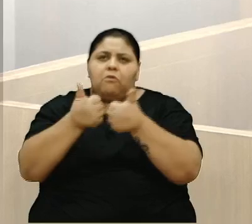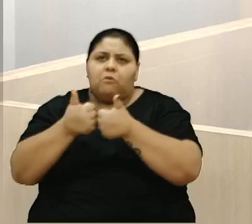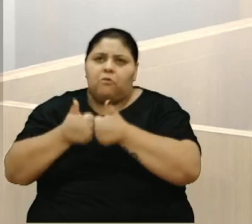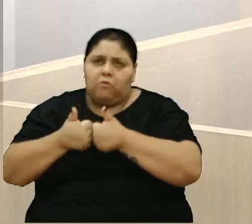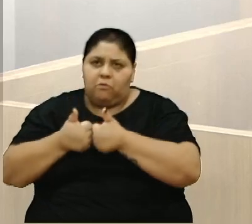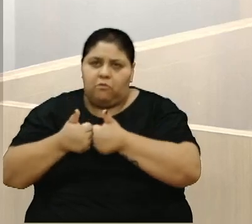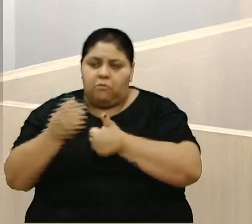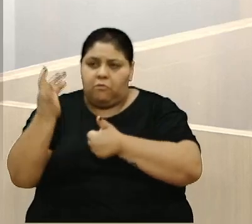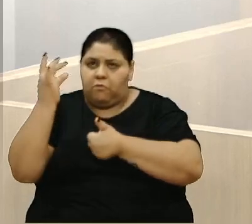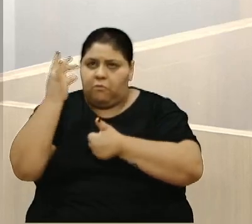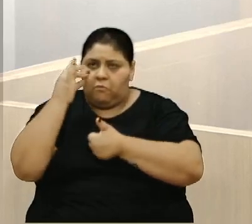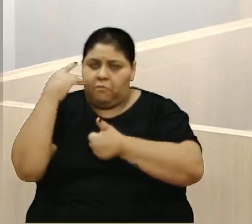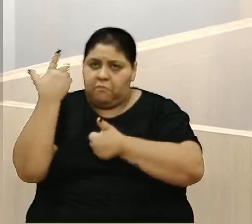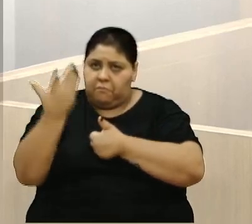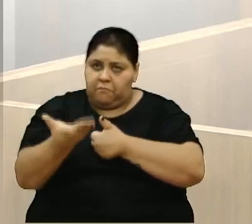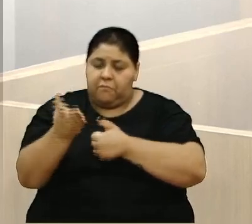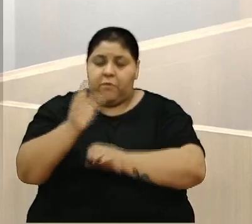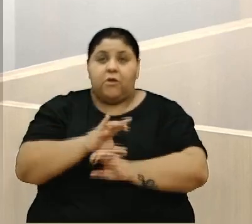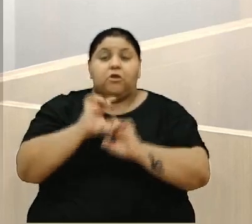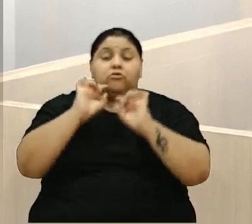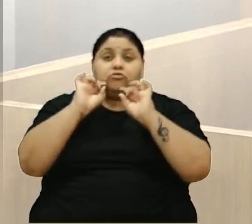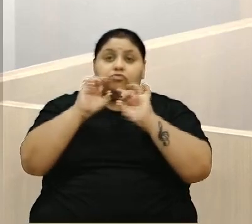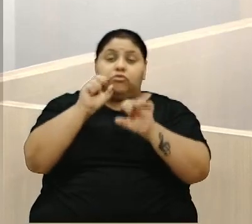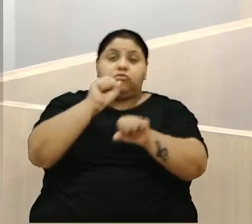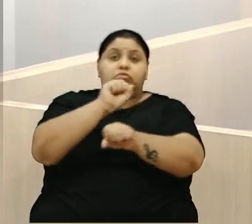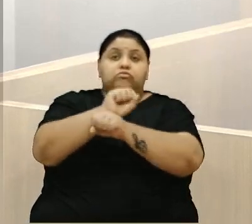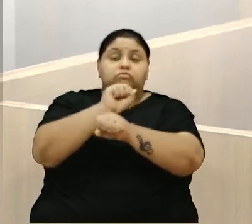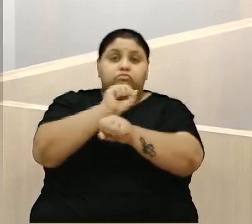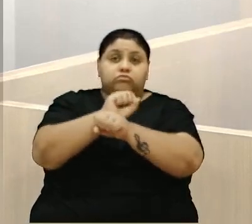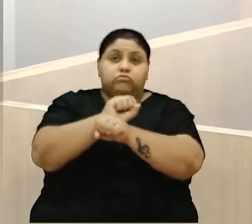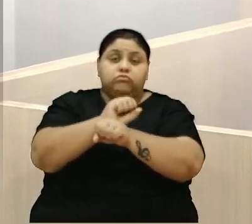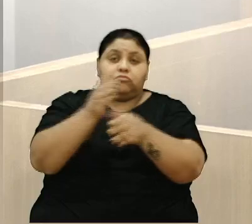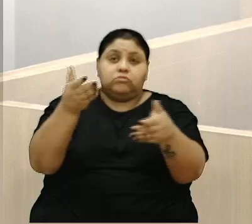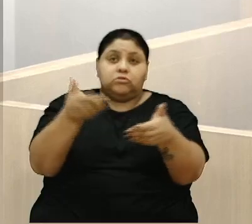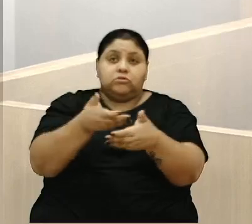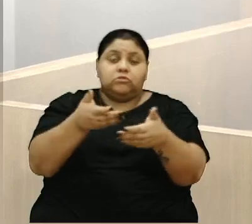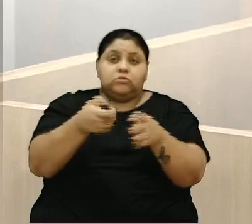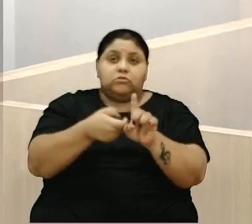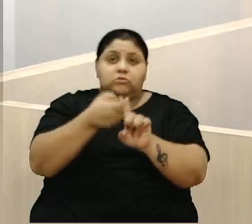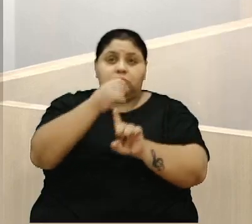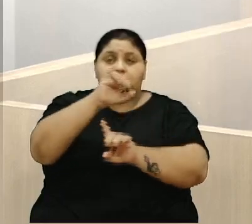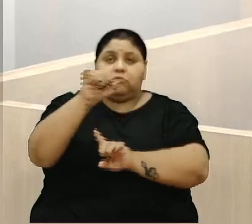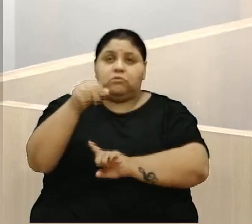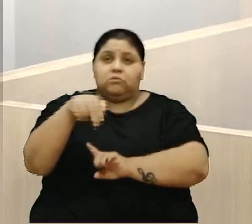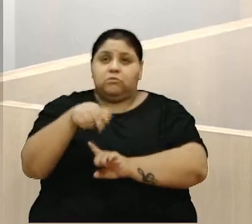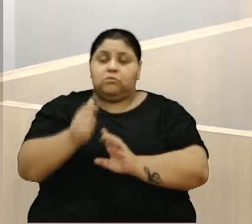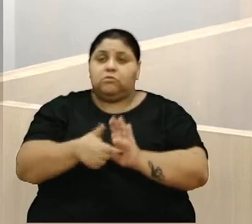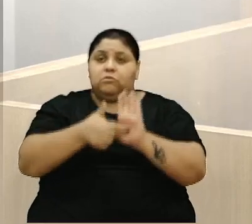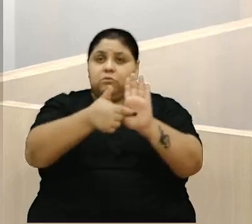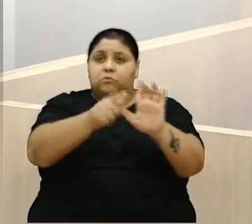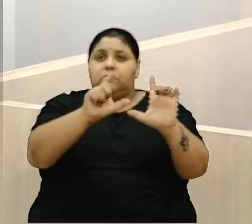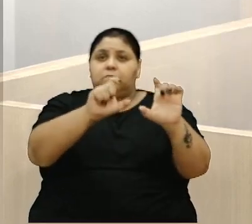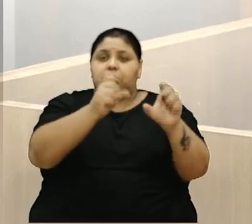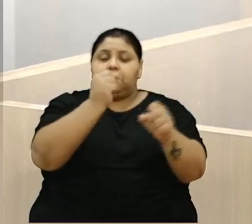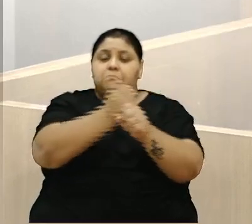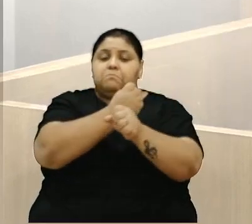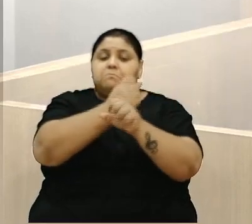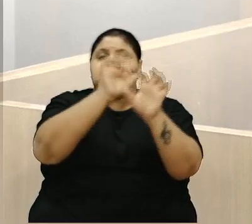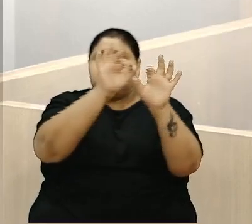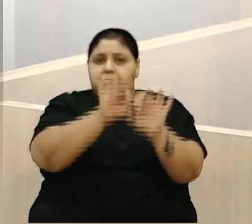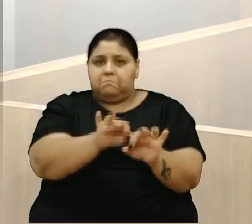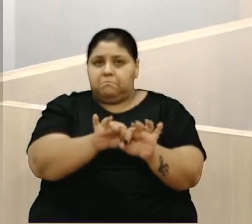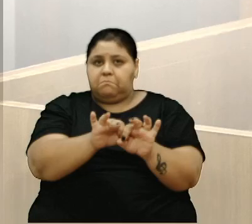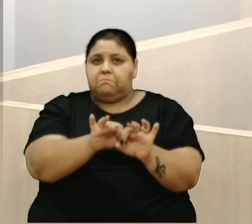estavam presentes. Então, só ficarei no aguardo, quero estar aqui no mês de julho mostrando as imagens dessa obra concluída